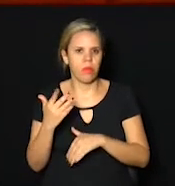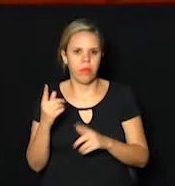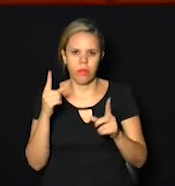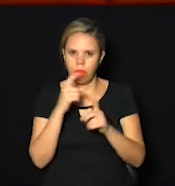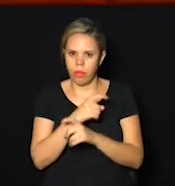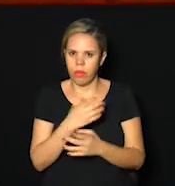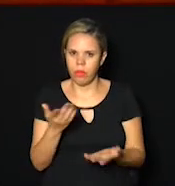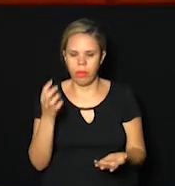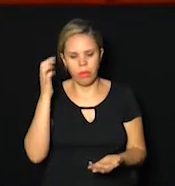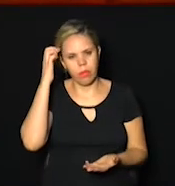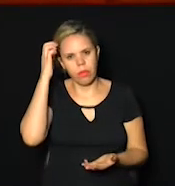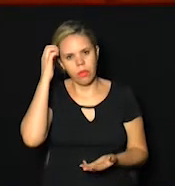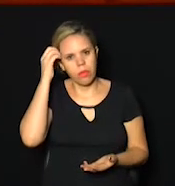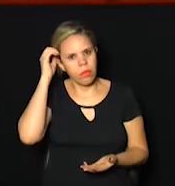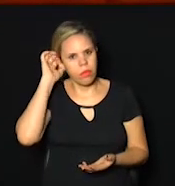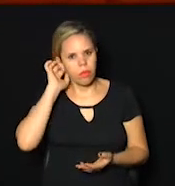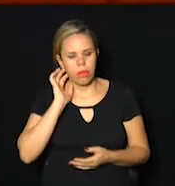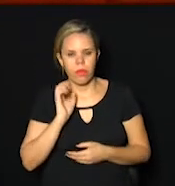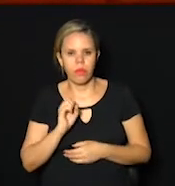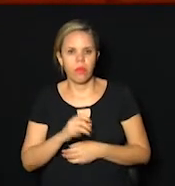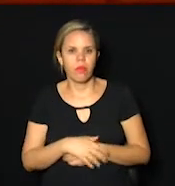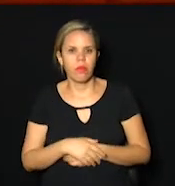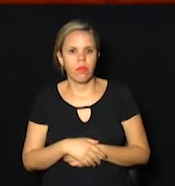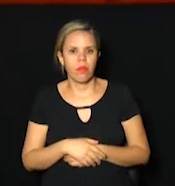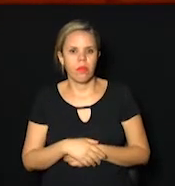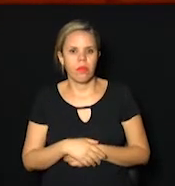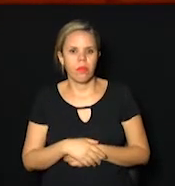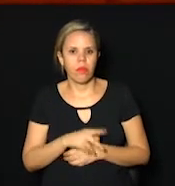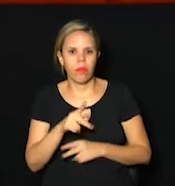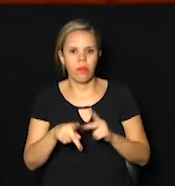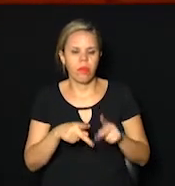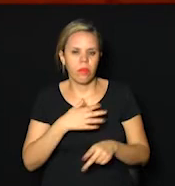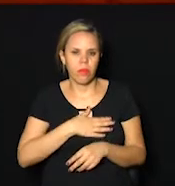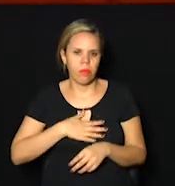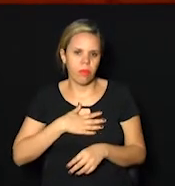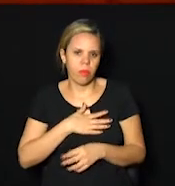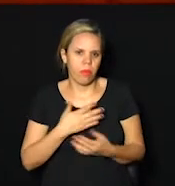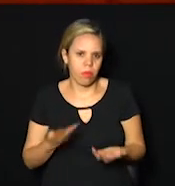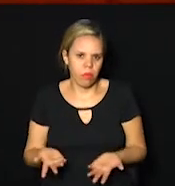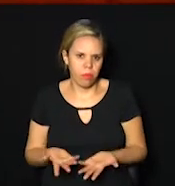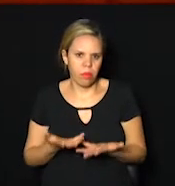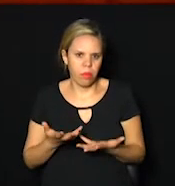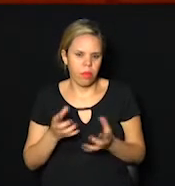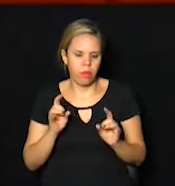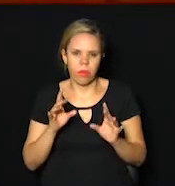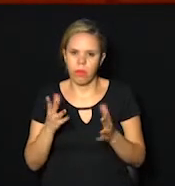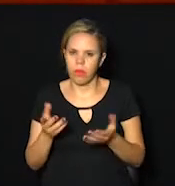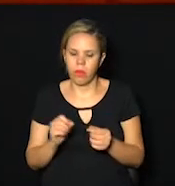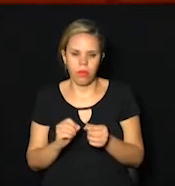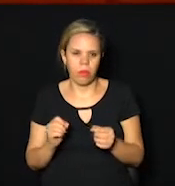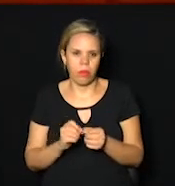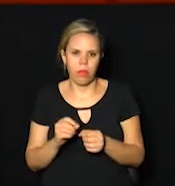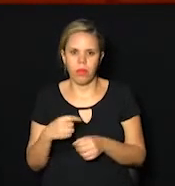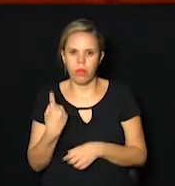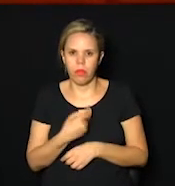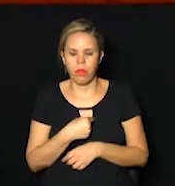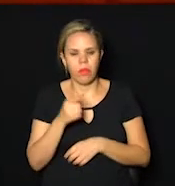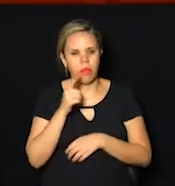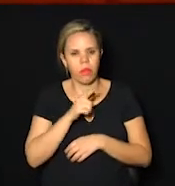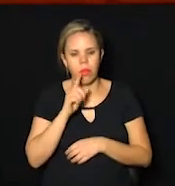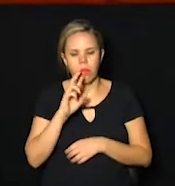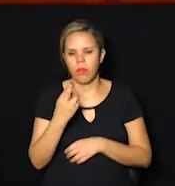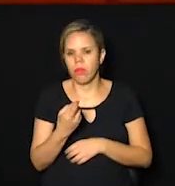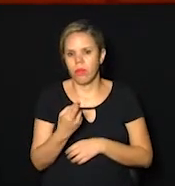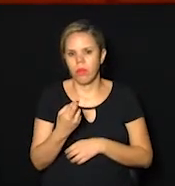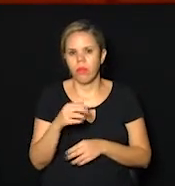difícil. Ser amado, ser gostado, ser querido não faz com que a gente consiga resultado